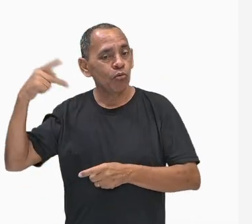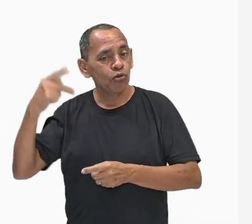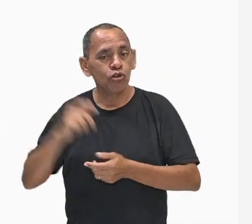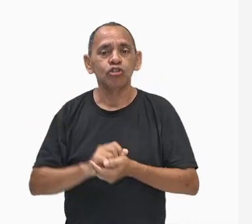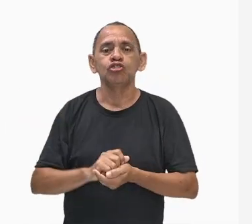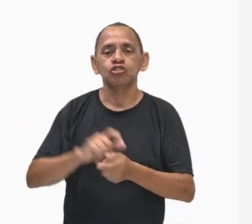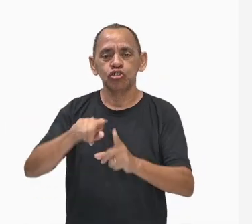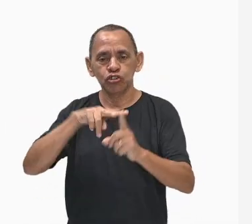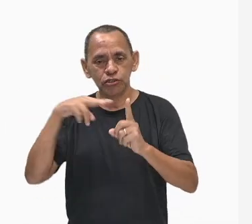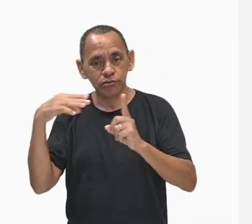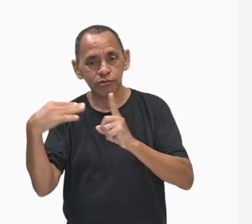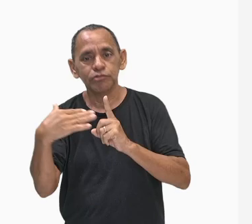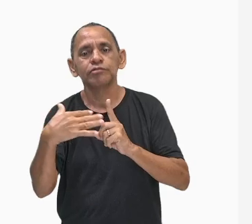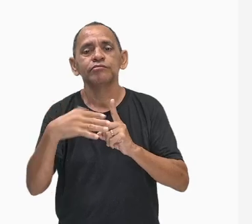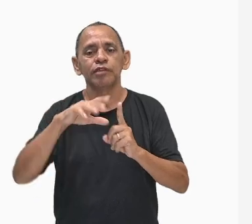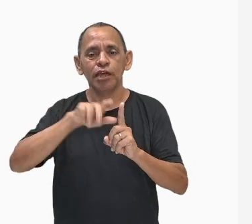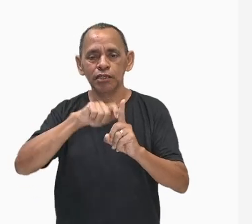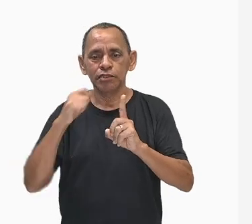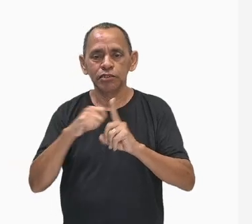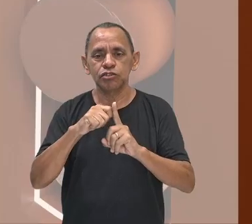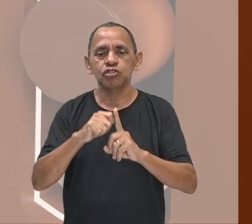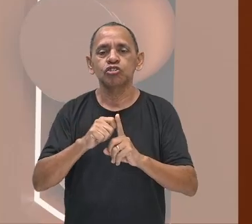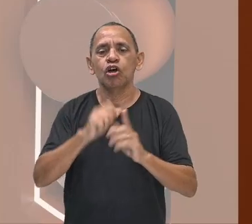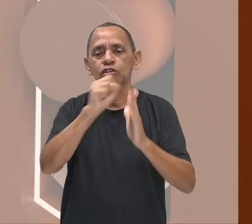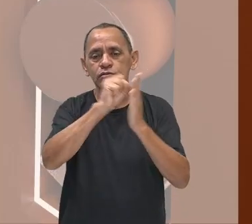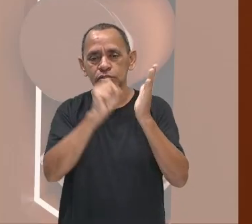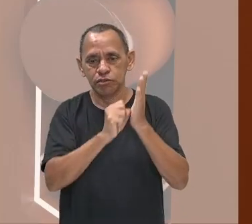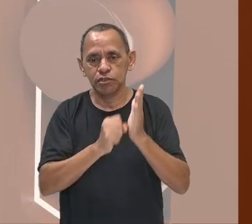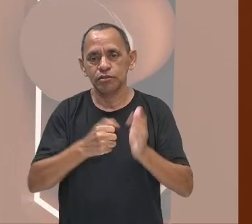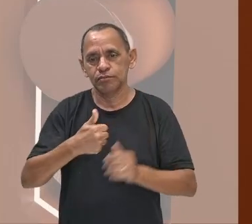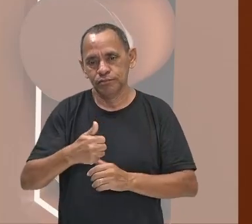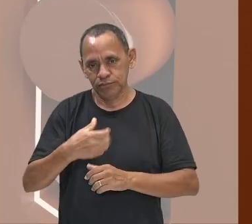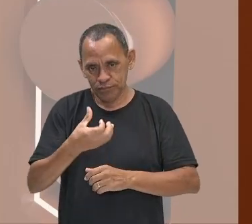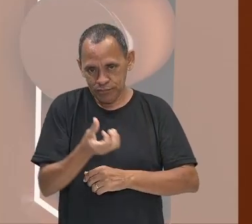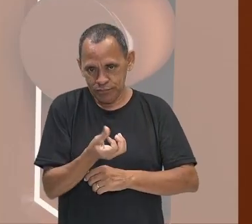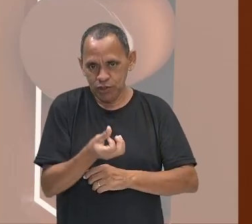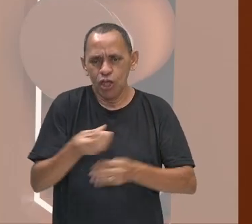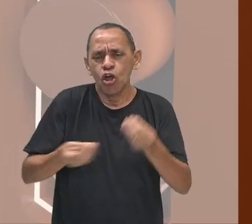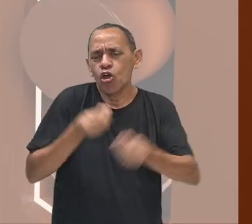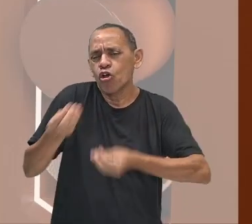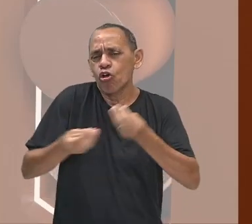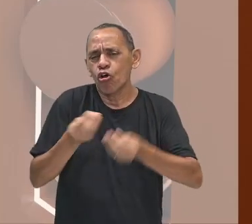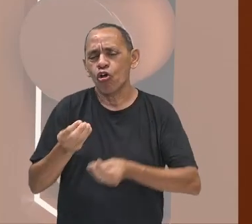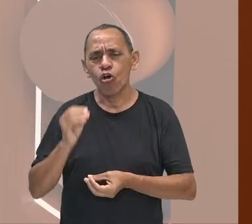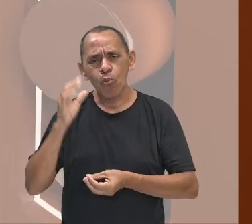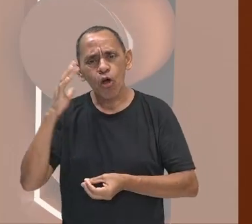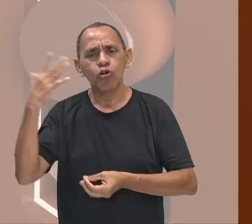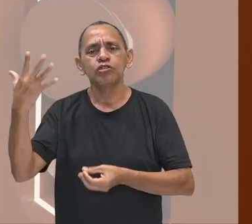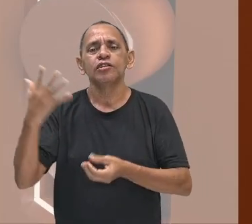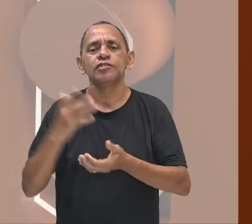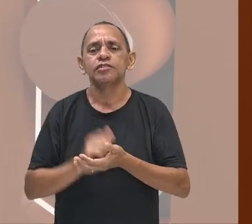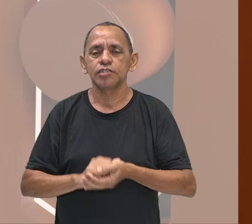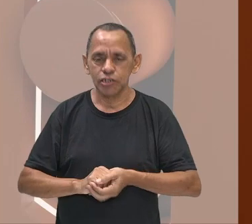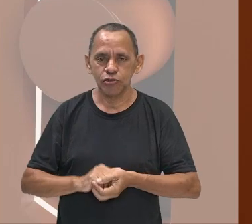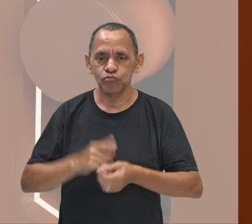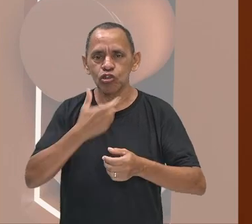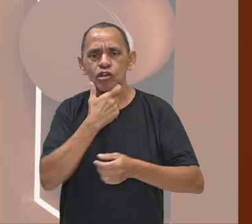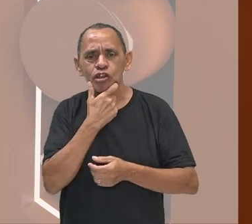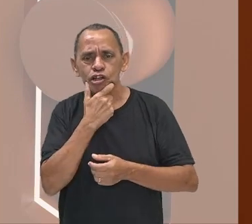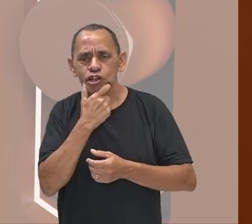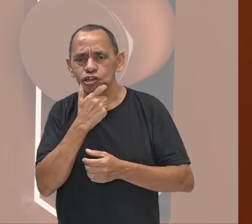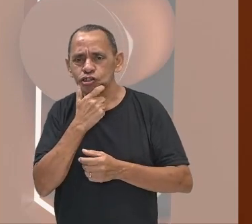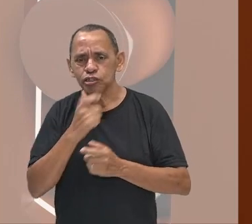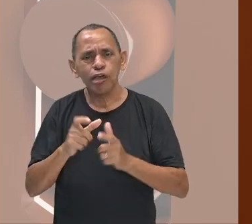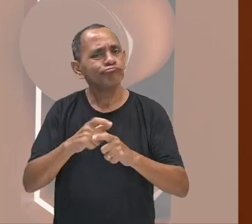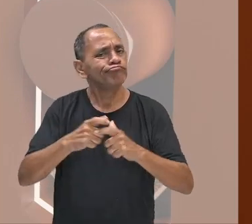do século XVI. A gente vai conhecer então um pouquinho de como que a Inglaterra se tornou essa grande potência que vai